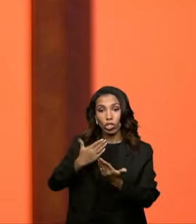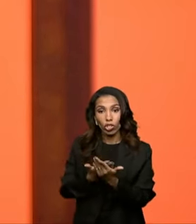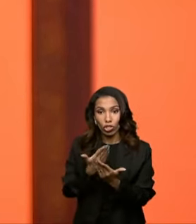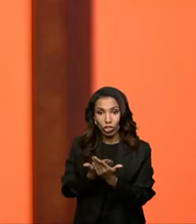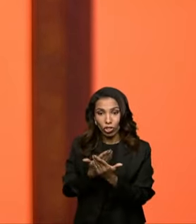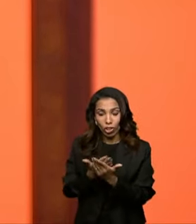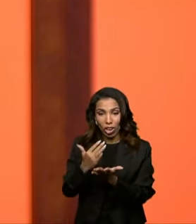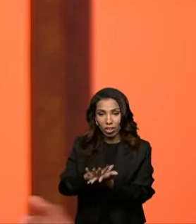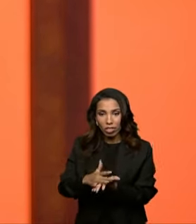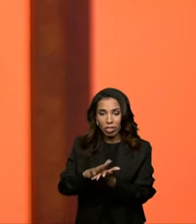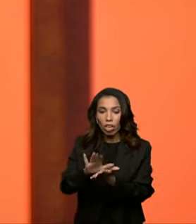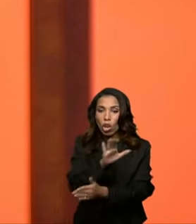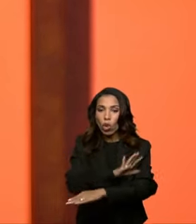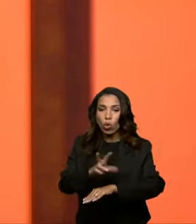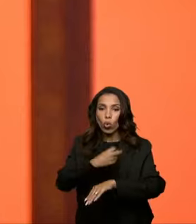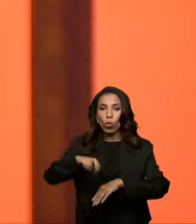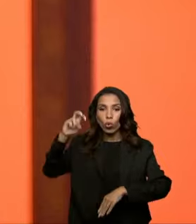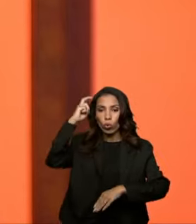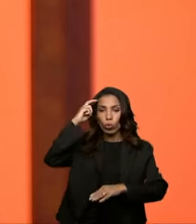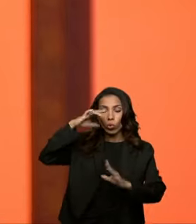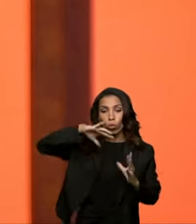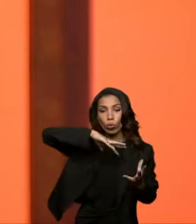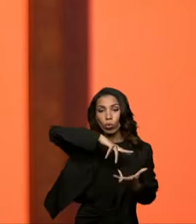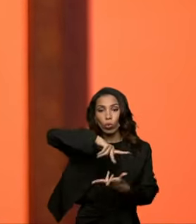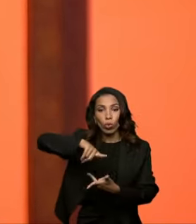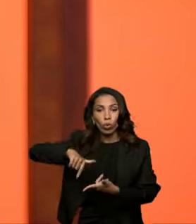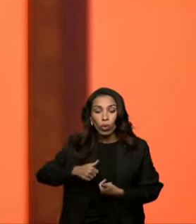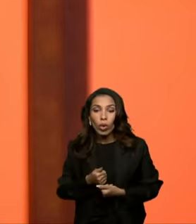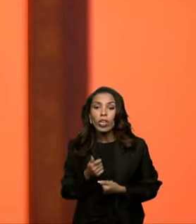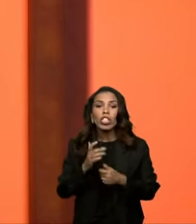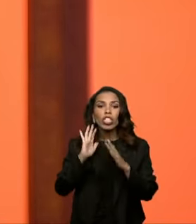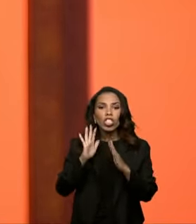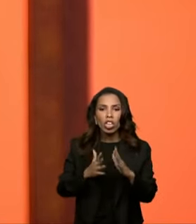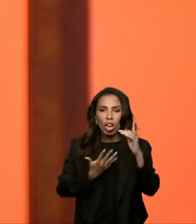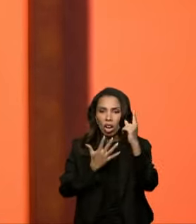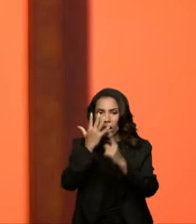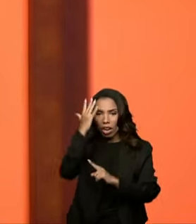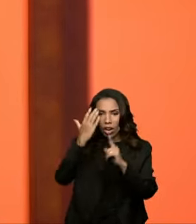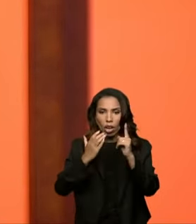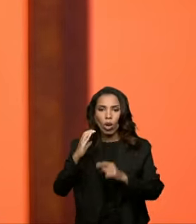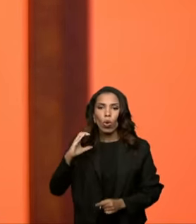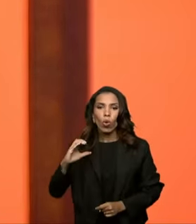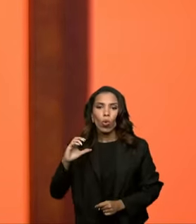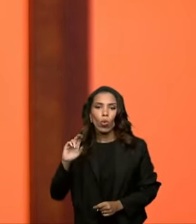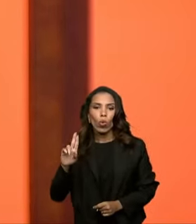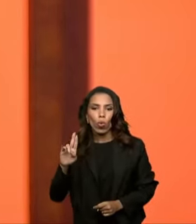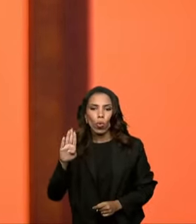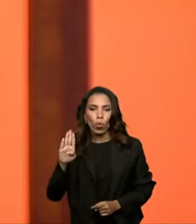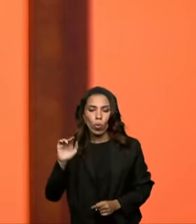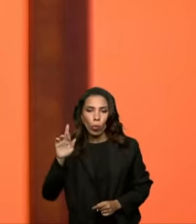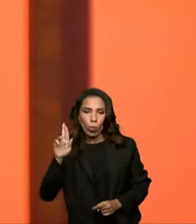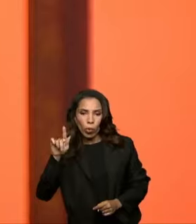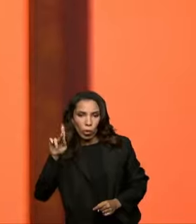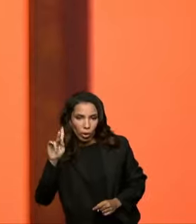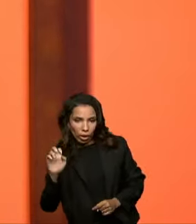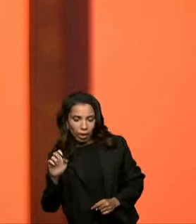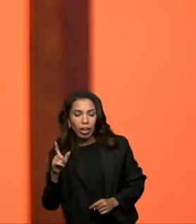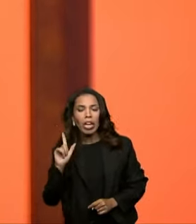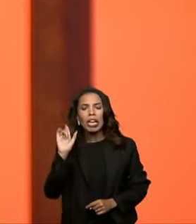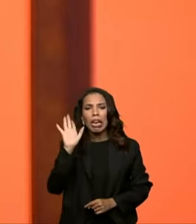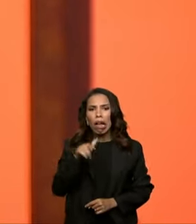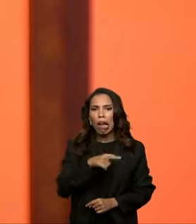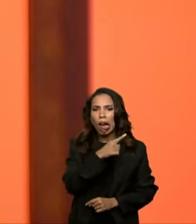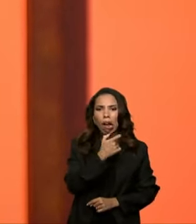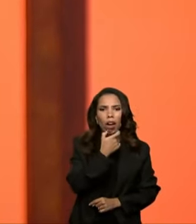Pelo mundo, claro. Eu já fiz desfile de escolas de samba, já vi carnaval em Coburque, Notting Hill, na